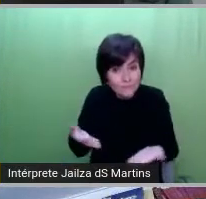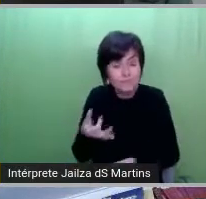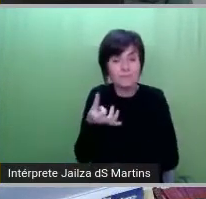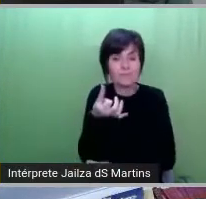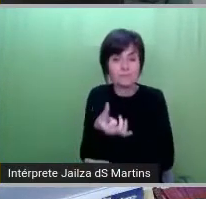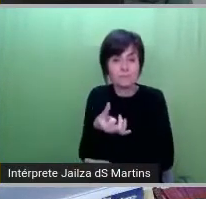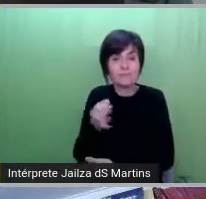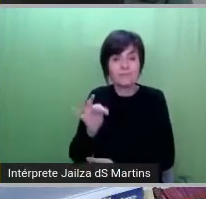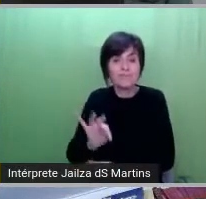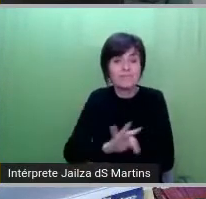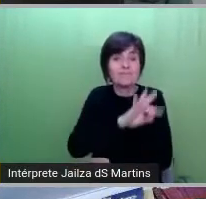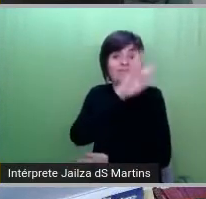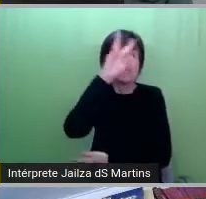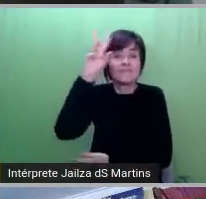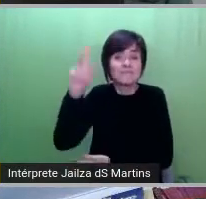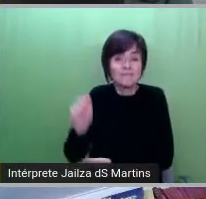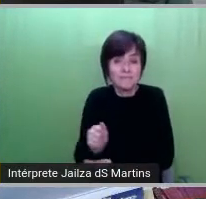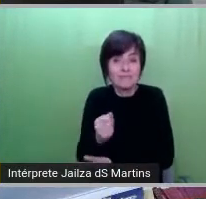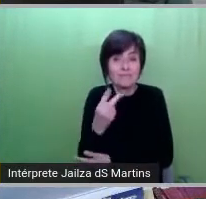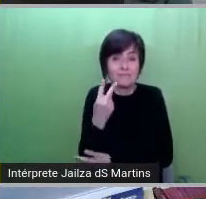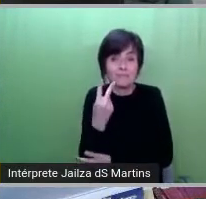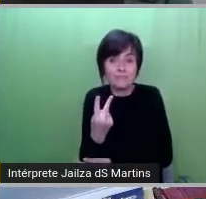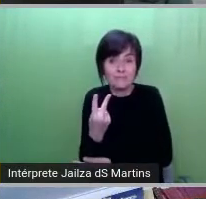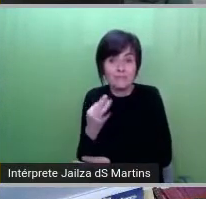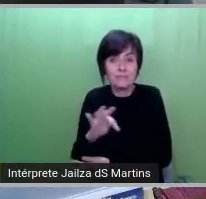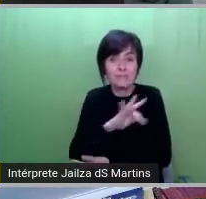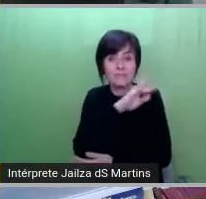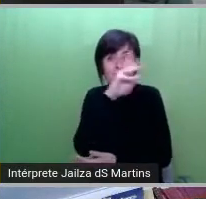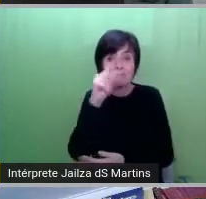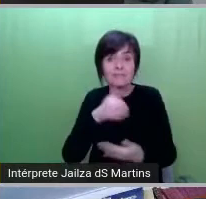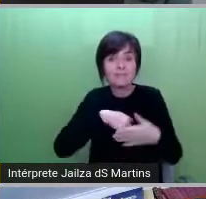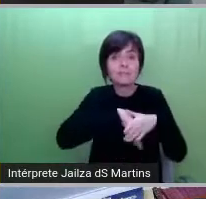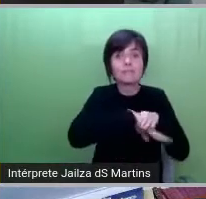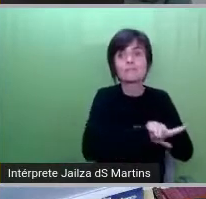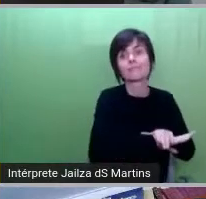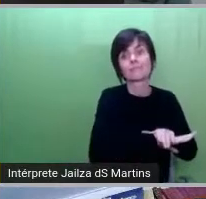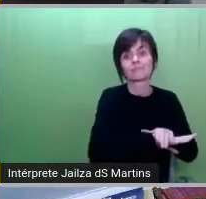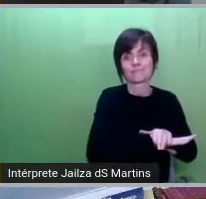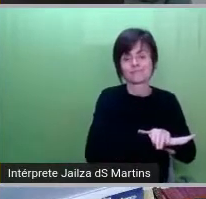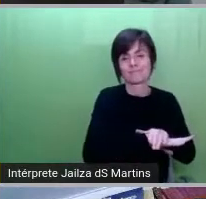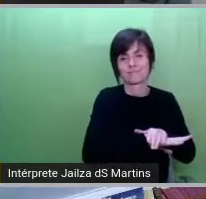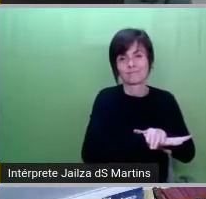trilhões, mais 2 trilhões está na carteira.